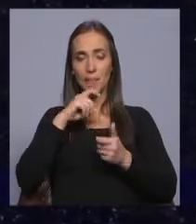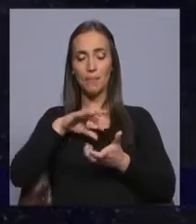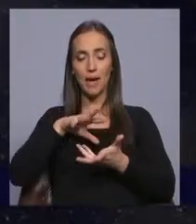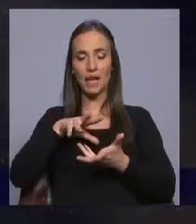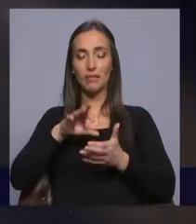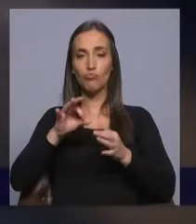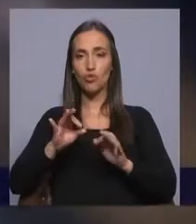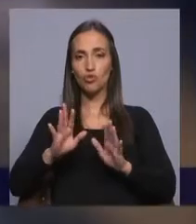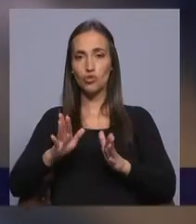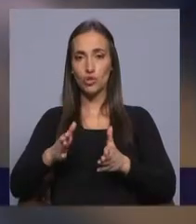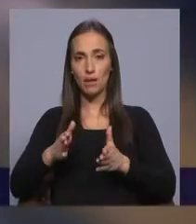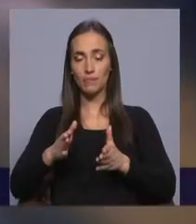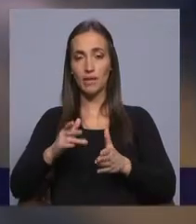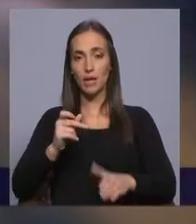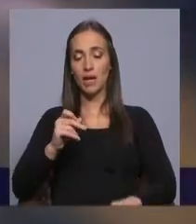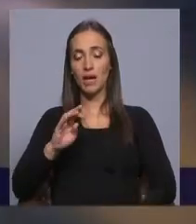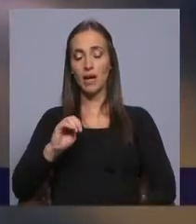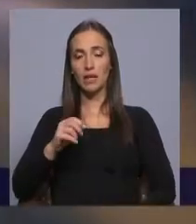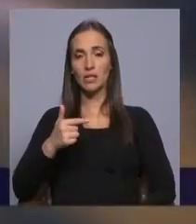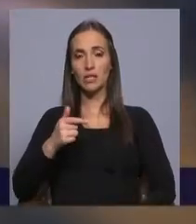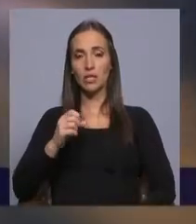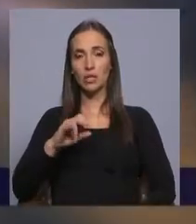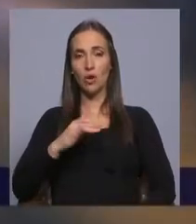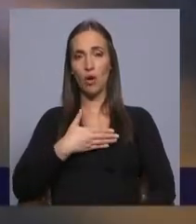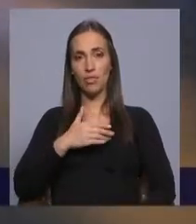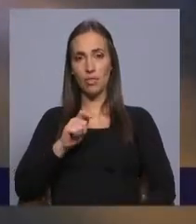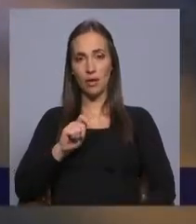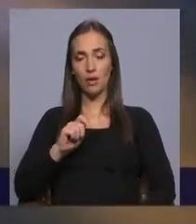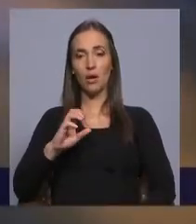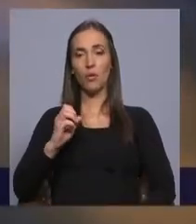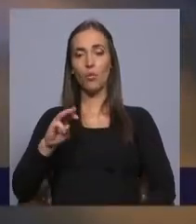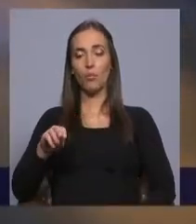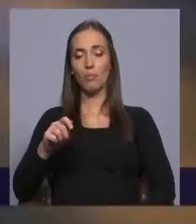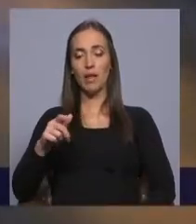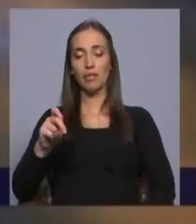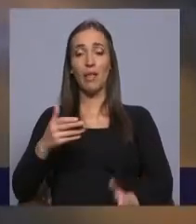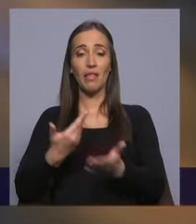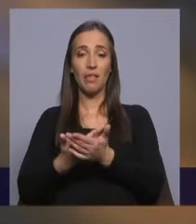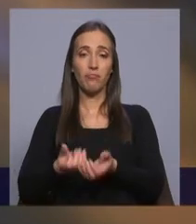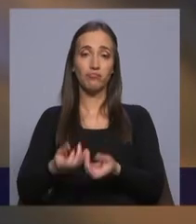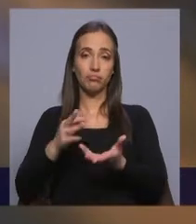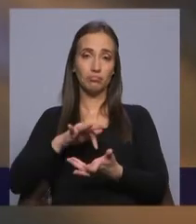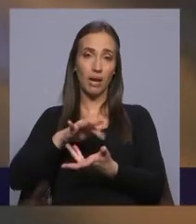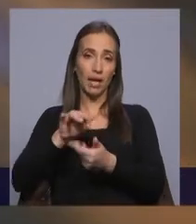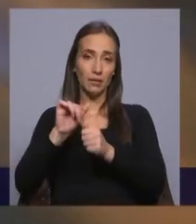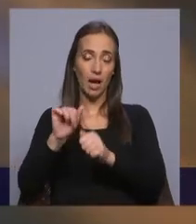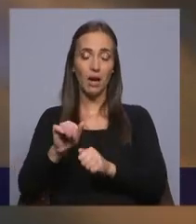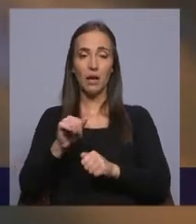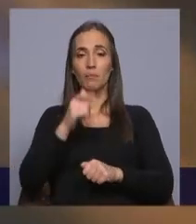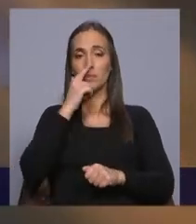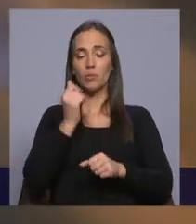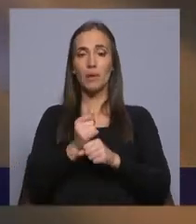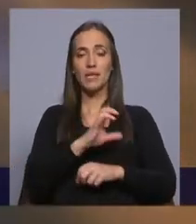ou seja, os asteroides. Os cometas são eles que depois dão origem também aos próprios planetas. E quando os cientistas encontraram o